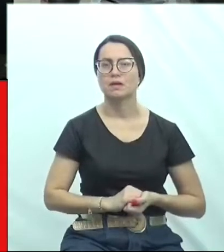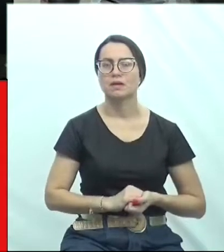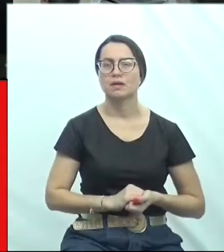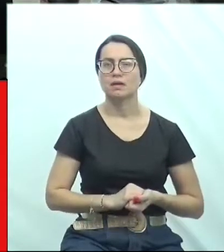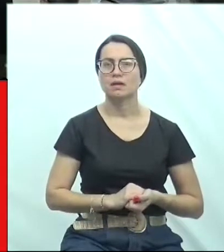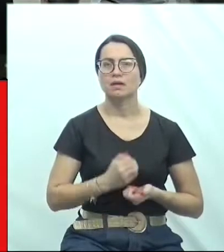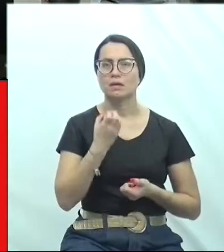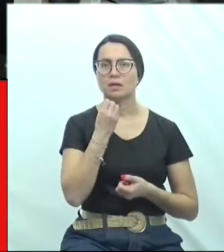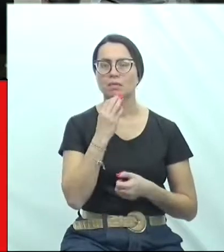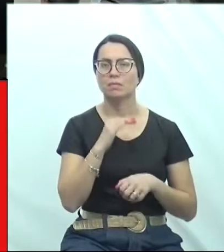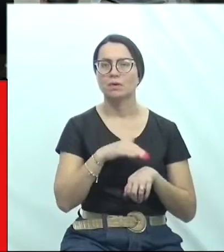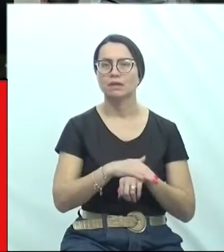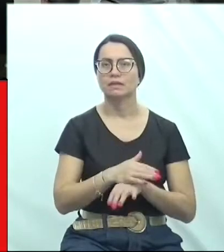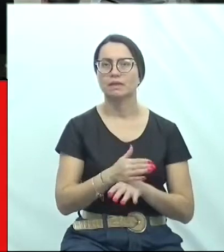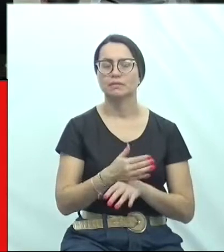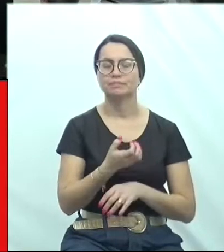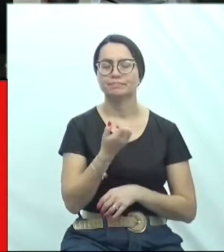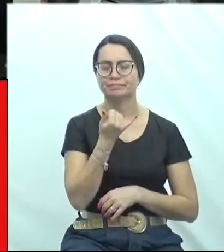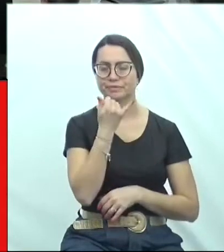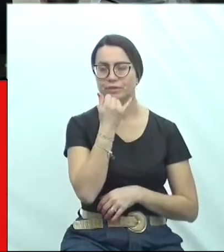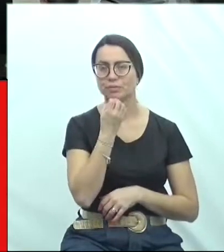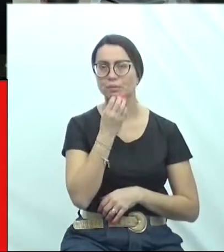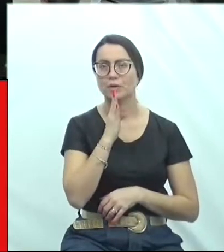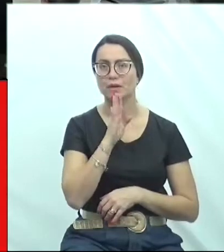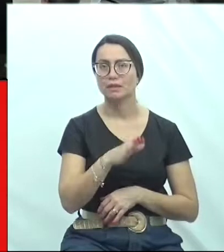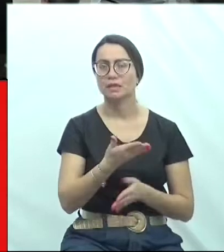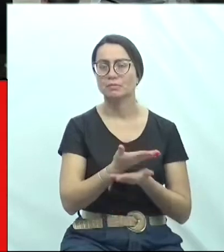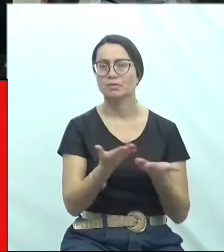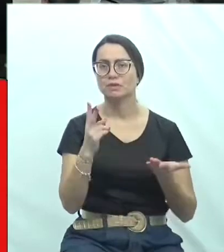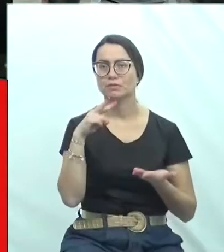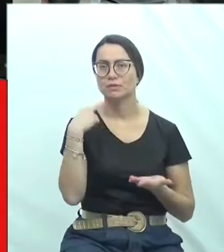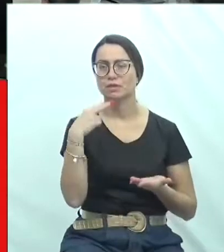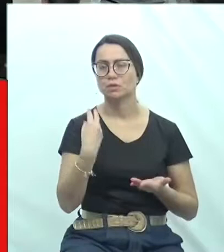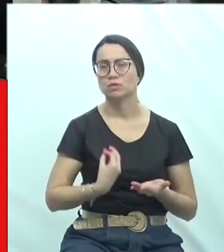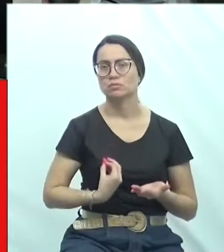Boa tarde, senhores vereadores, todos aqui presentes.